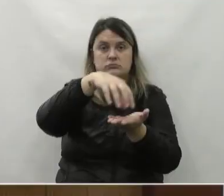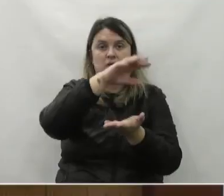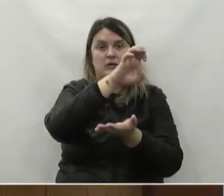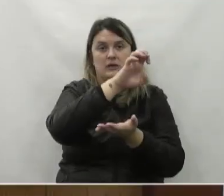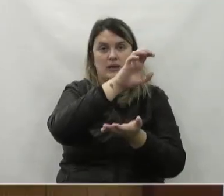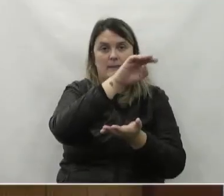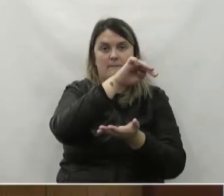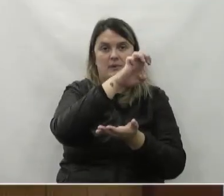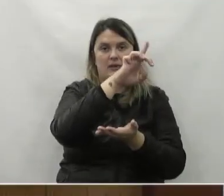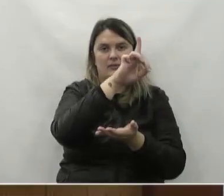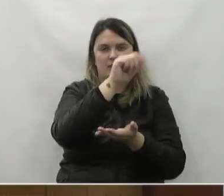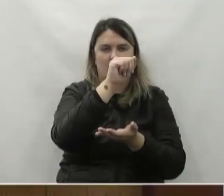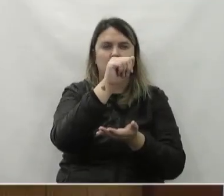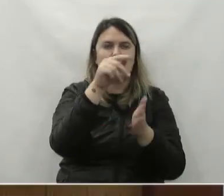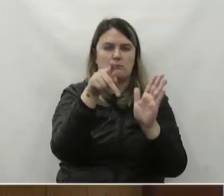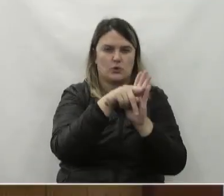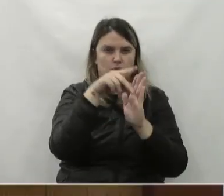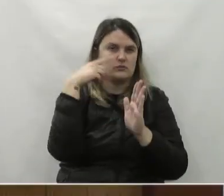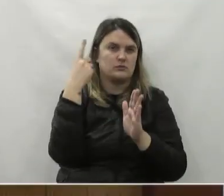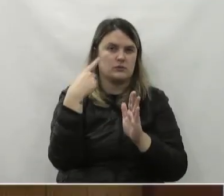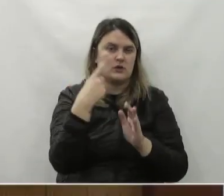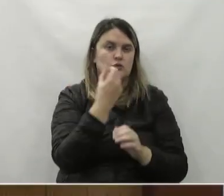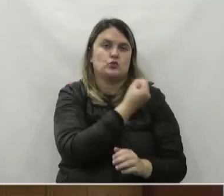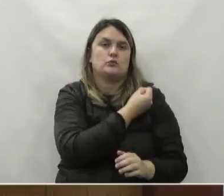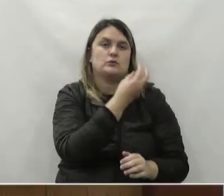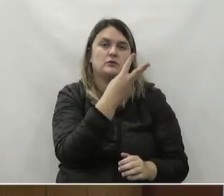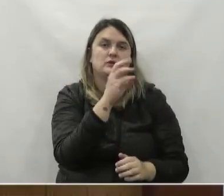individual, de número